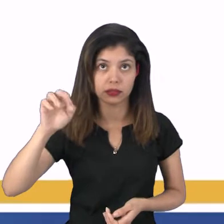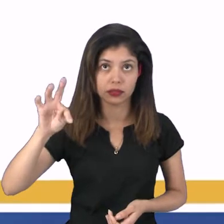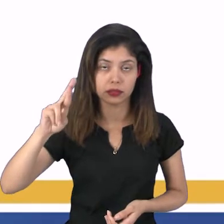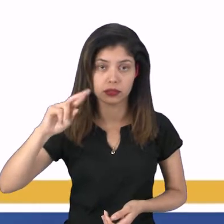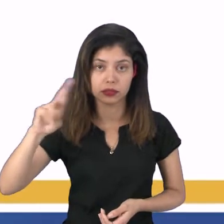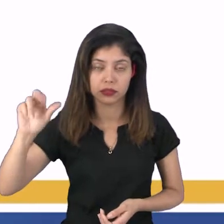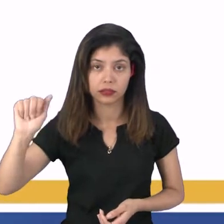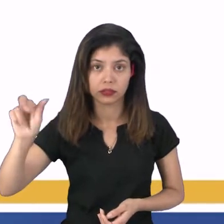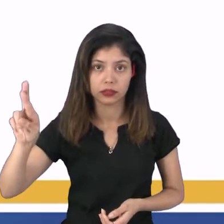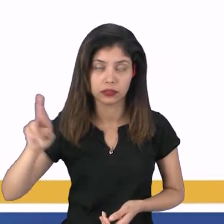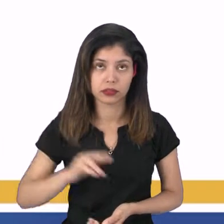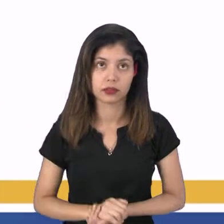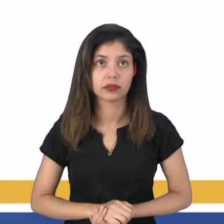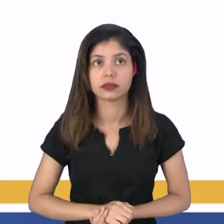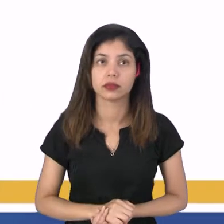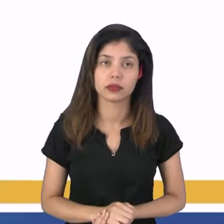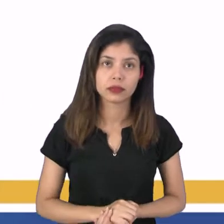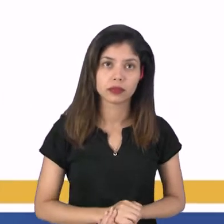terreiro, aterrar.